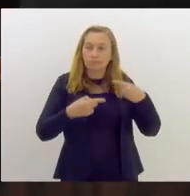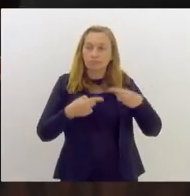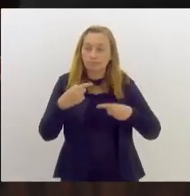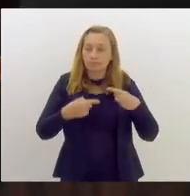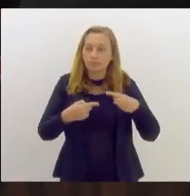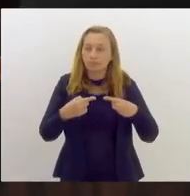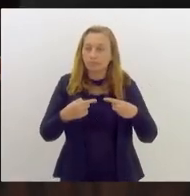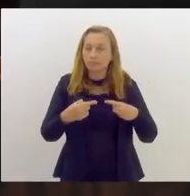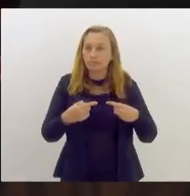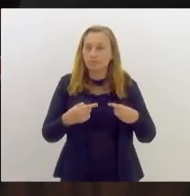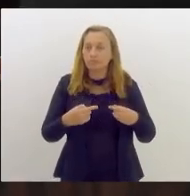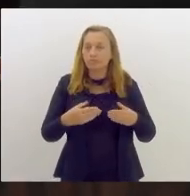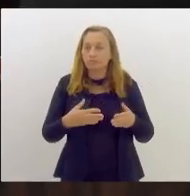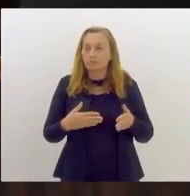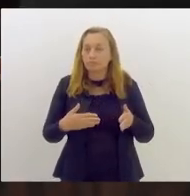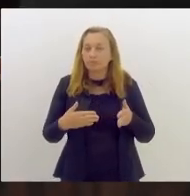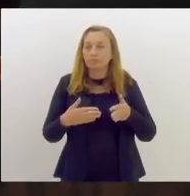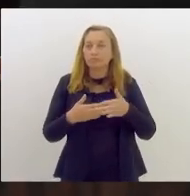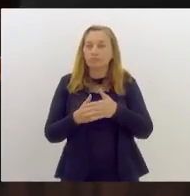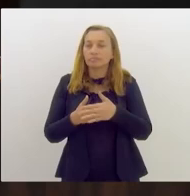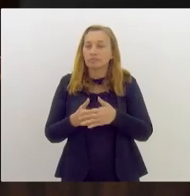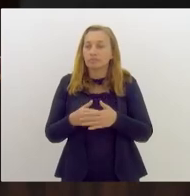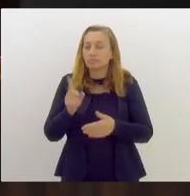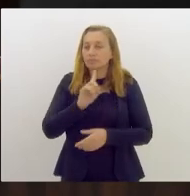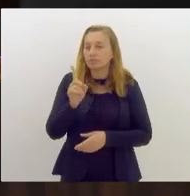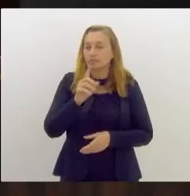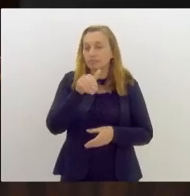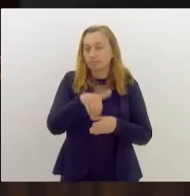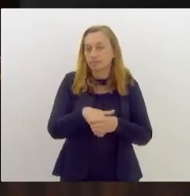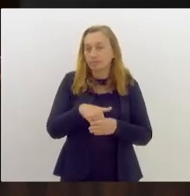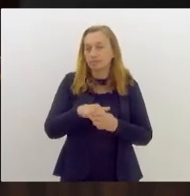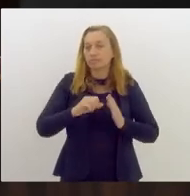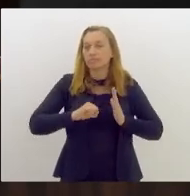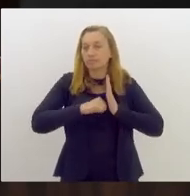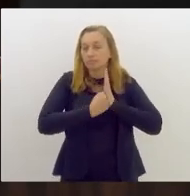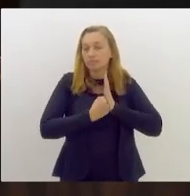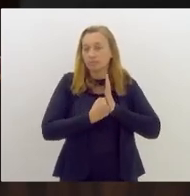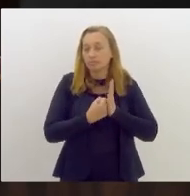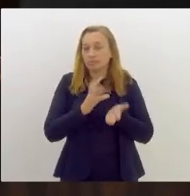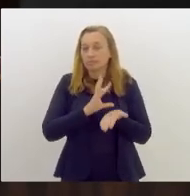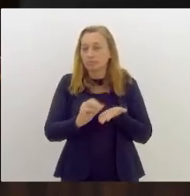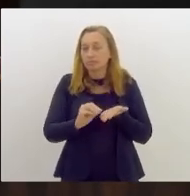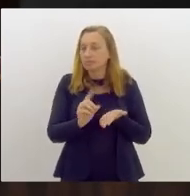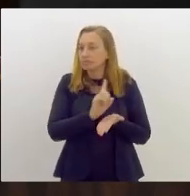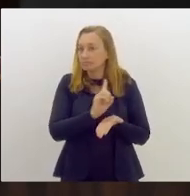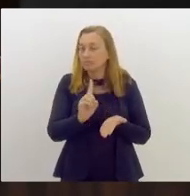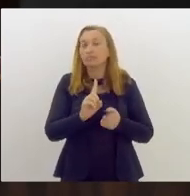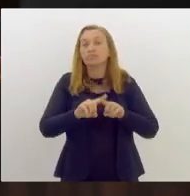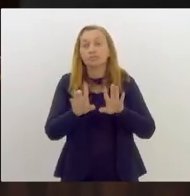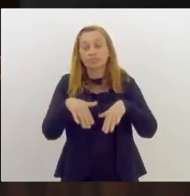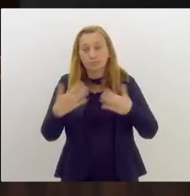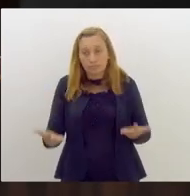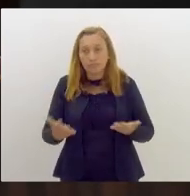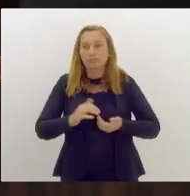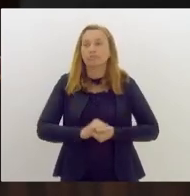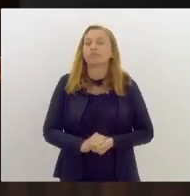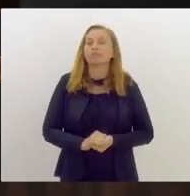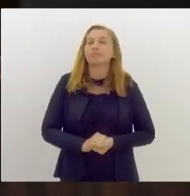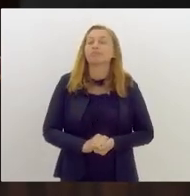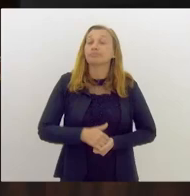vai ser barrada agora com a não votação dos Ventos está claro a pauta não vai adiantar Então tá